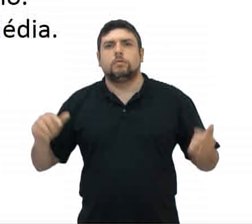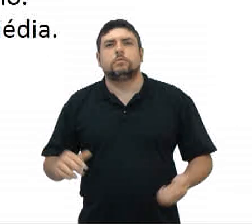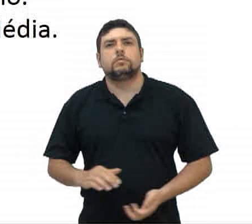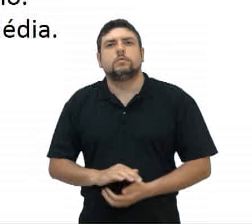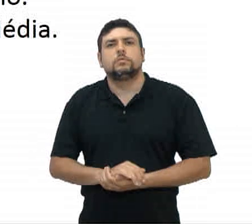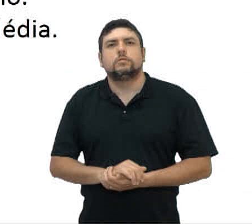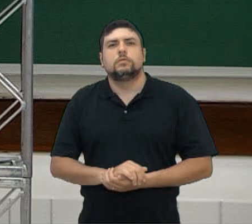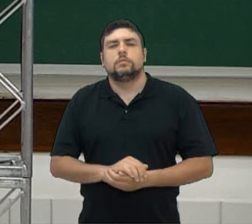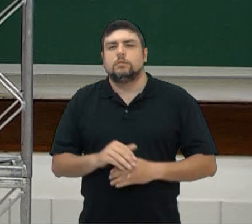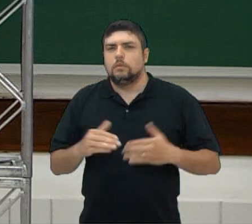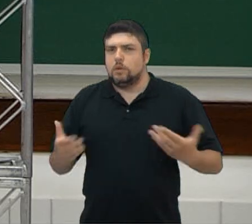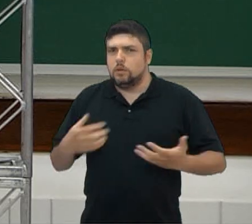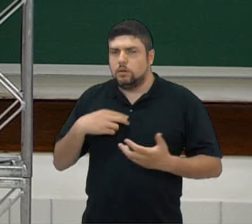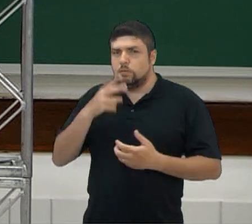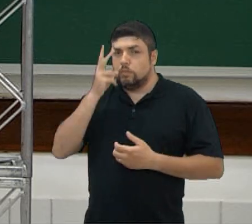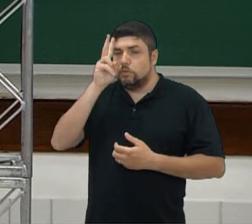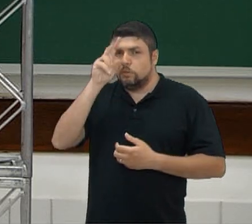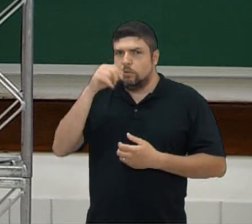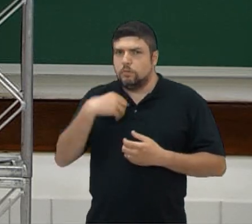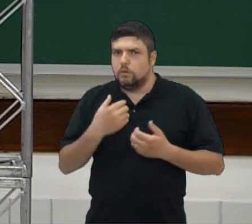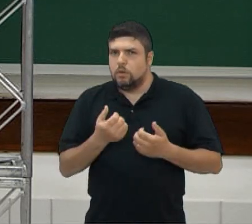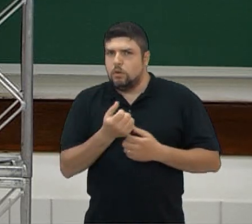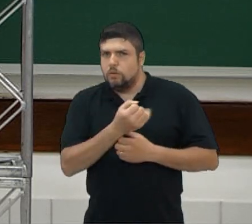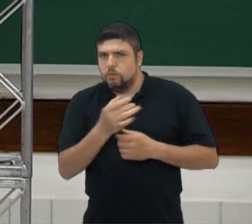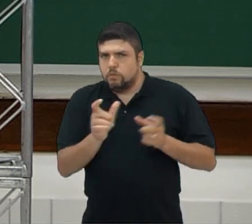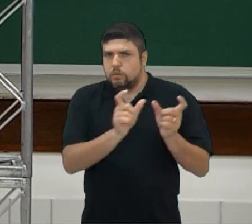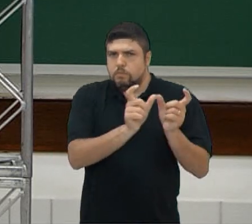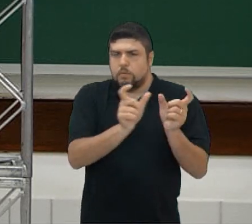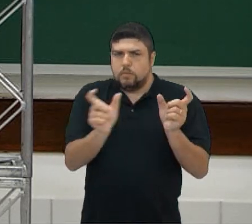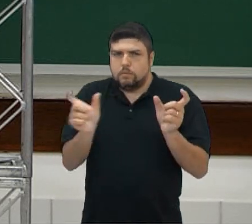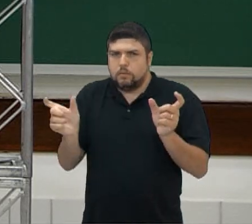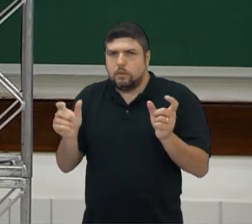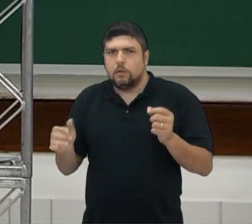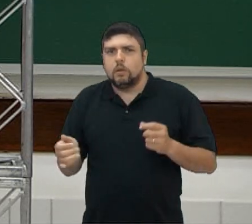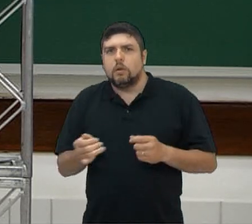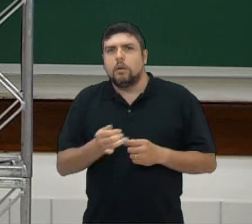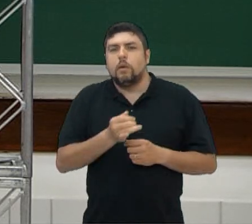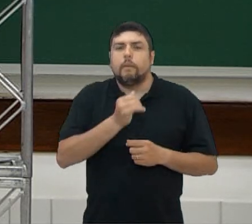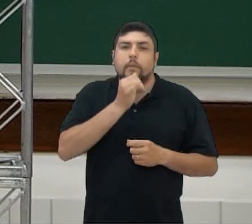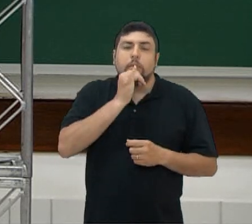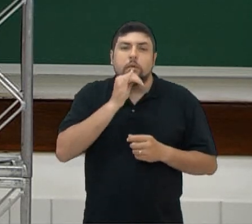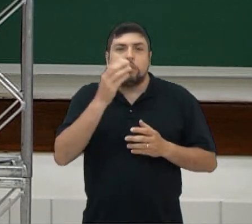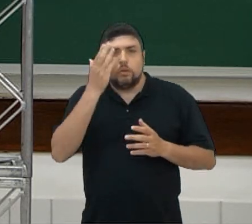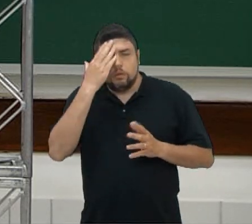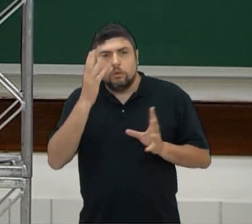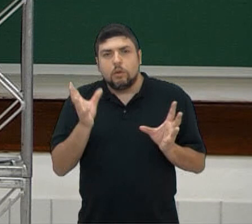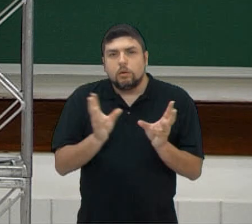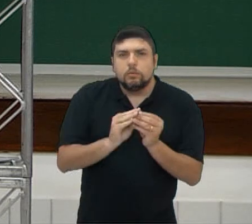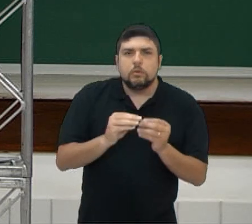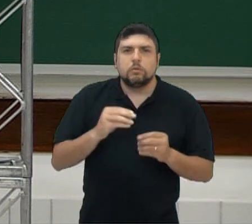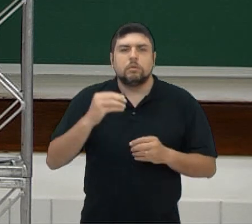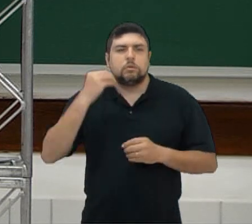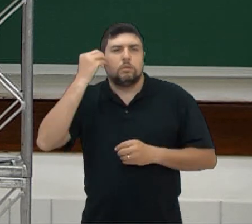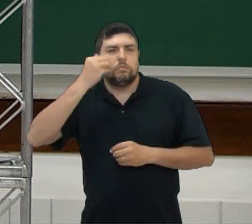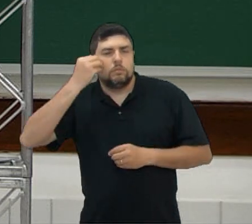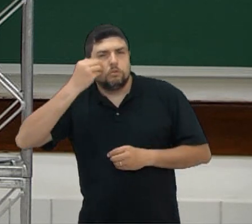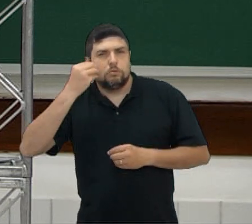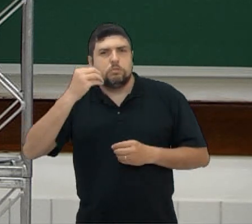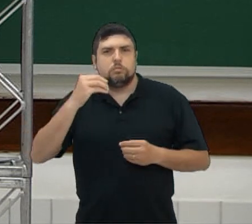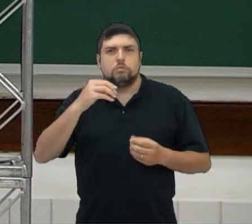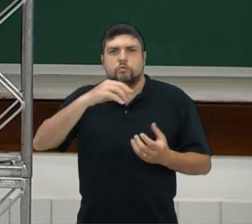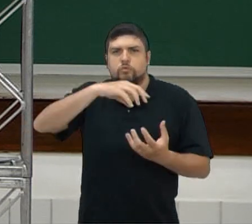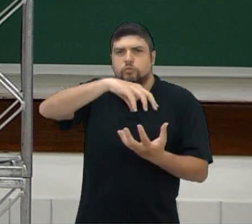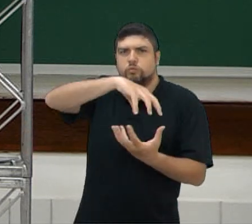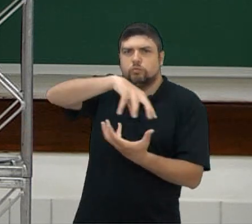Estamos falando, lembrando, de termos aqui como que exaltam compreensão, experiência e universalismo. Tá?